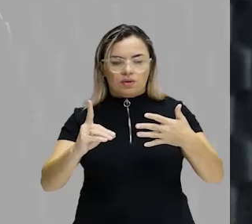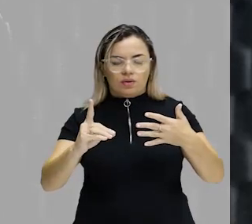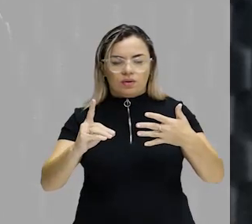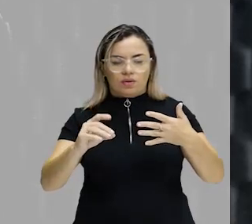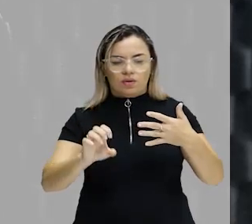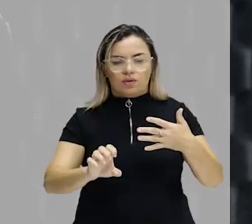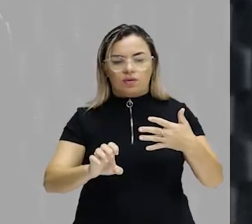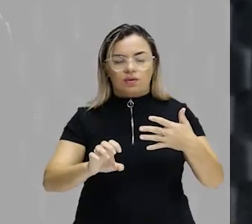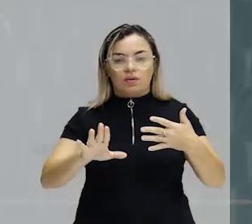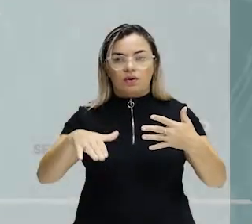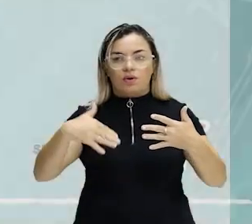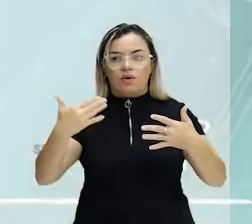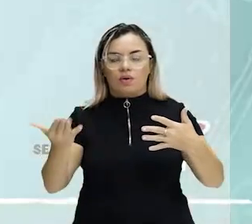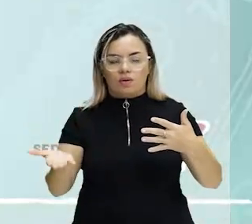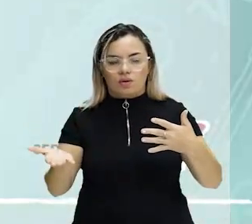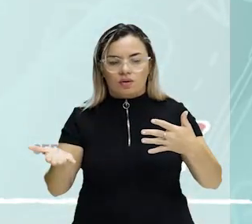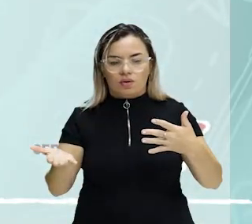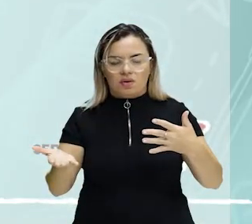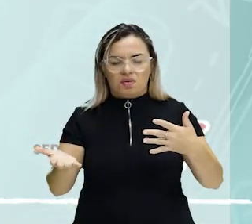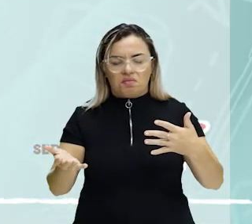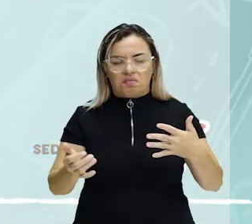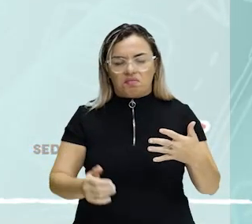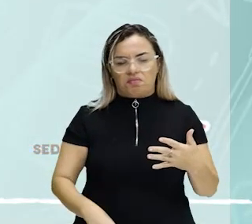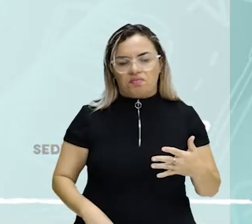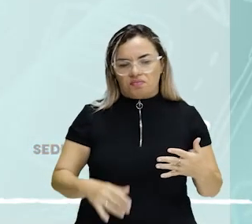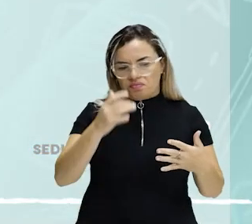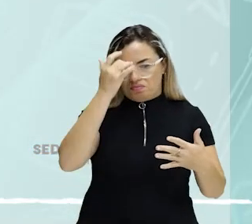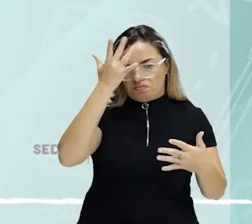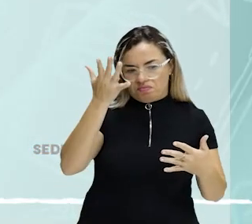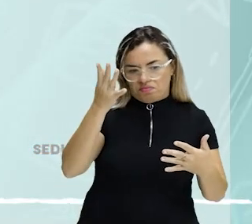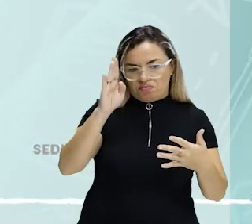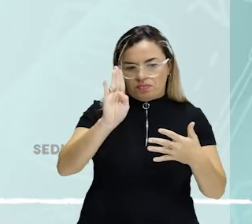ou causa? Fácil demais? É